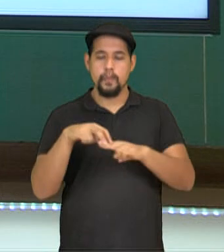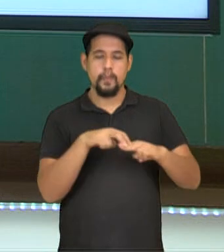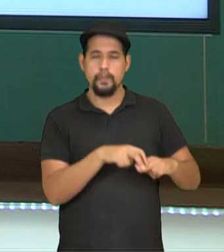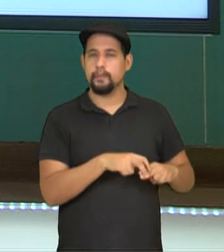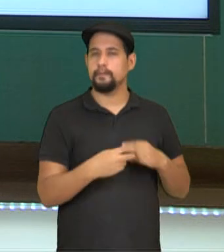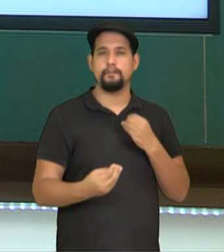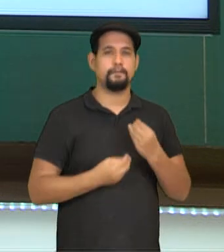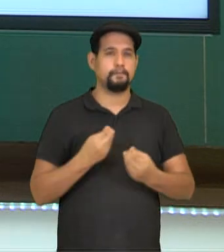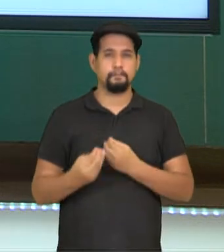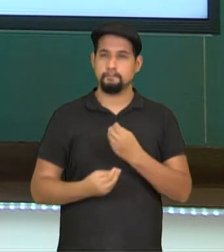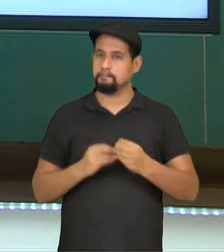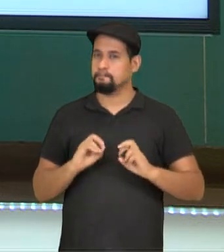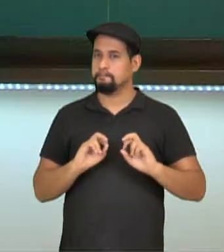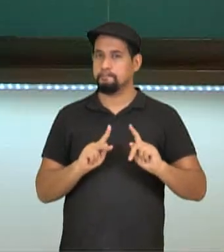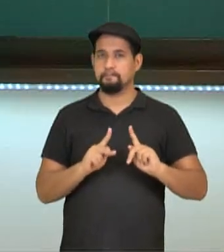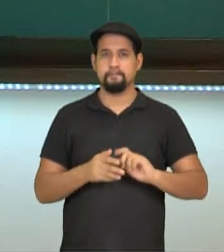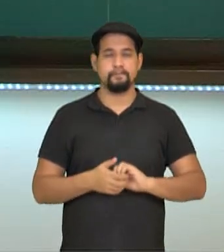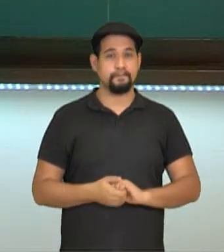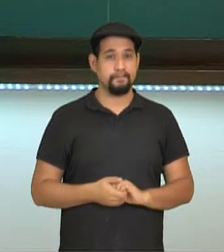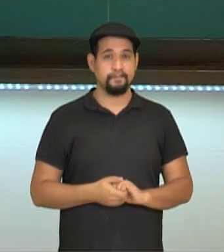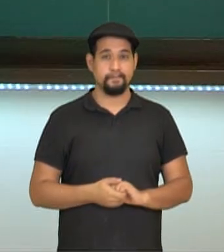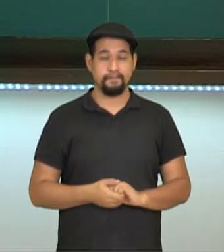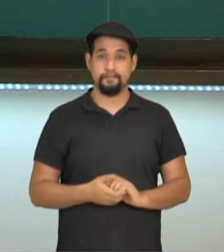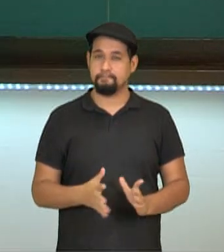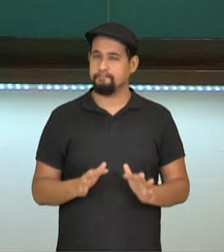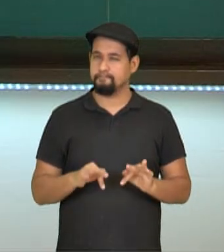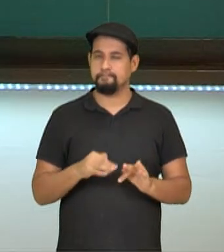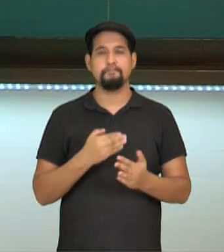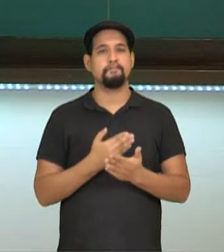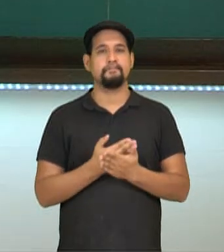esporte. Muito bem, pessoal, eu vou ficando por